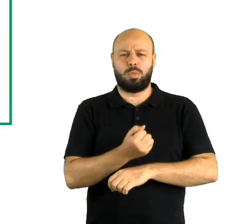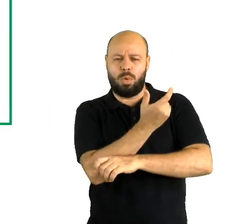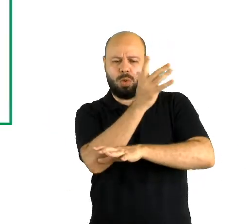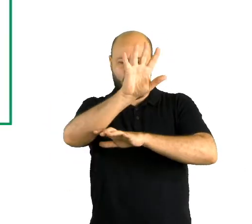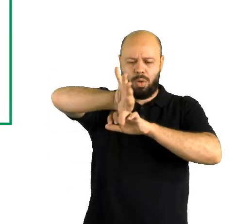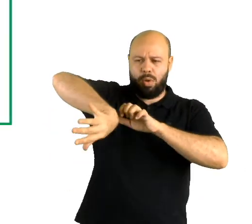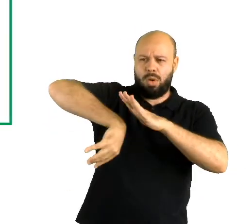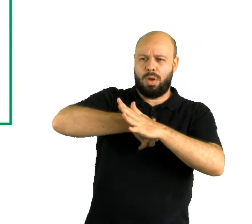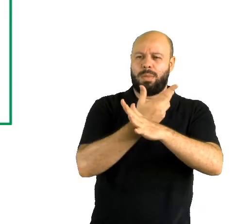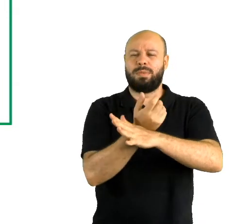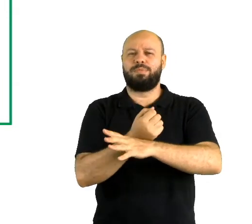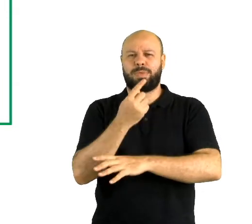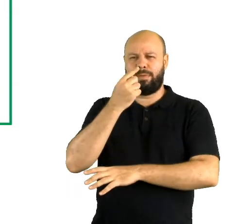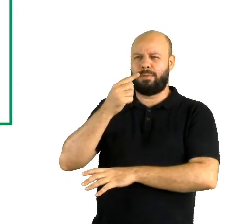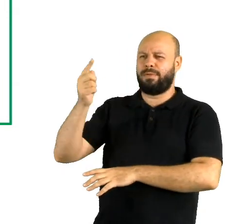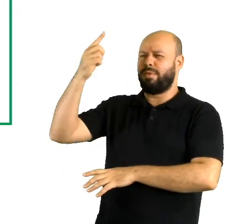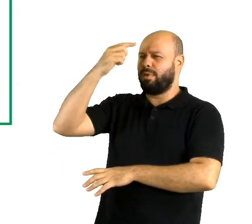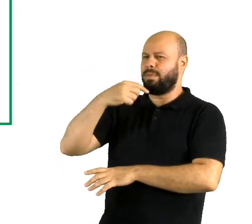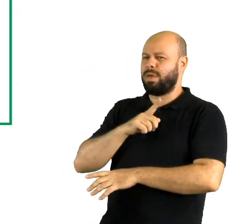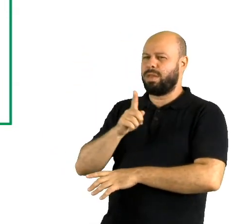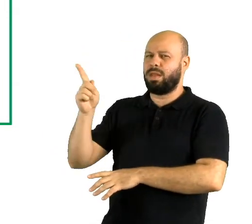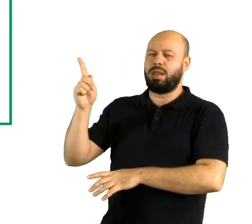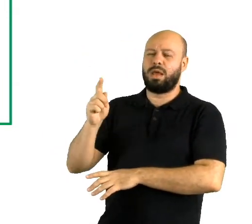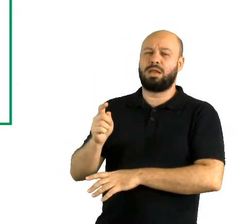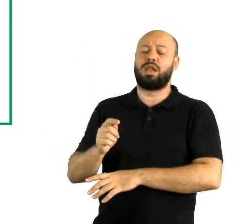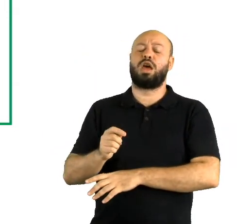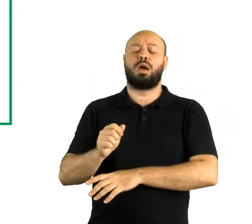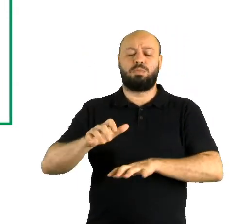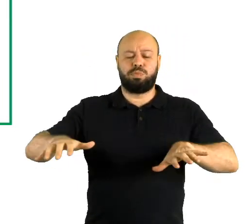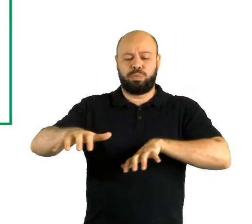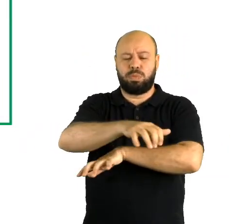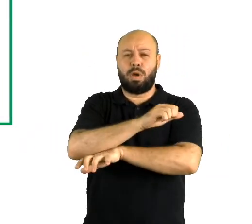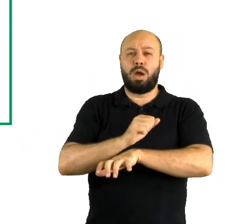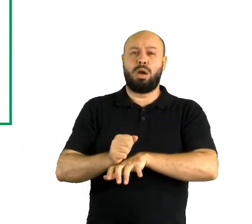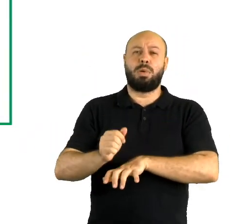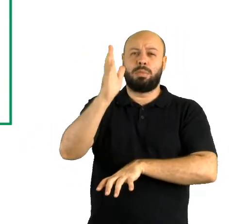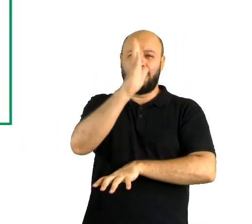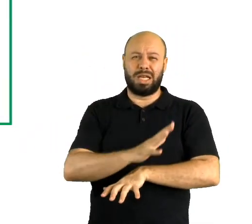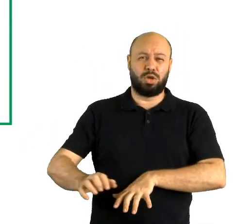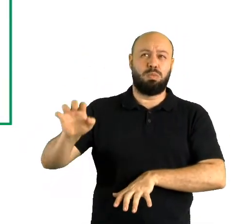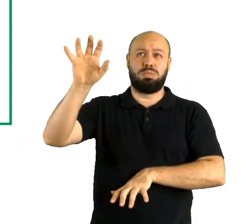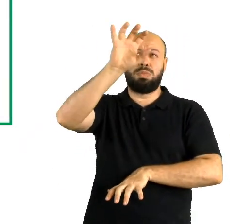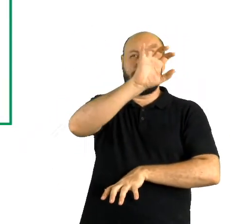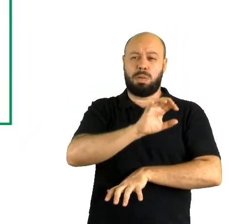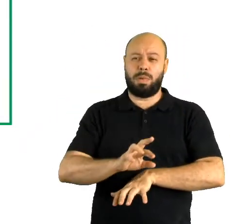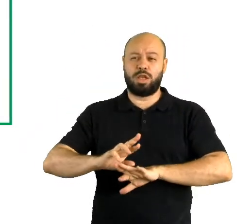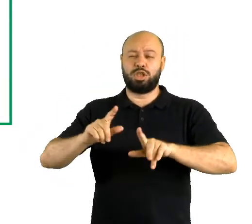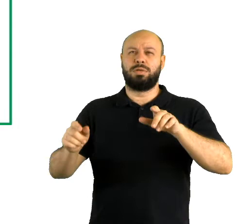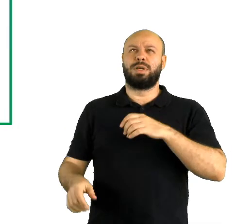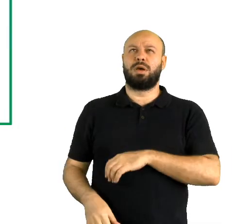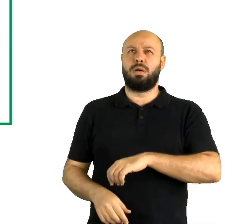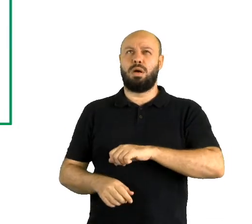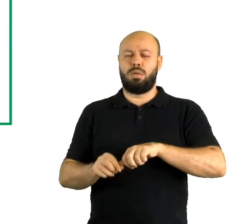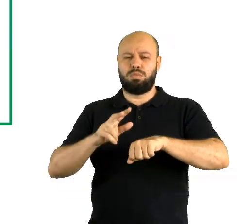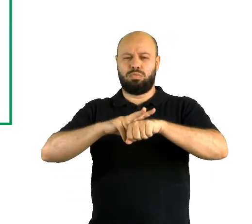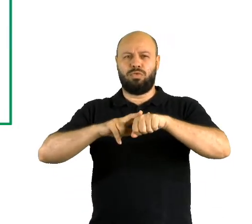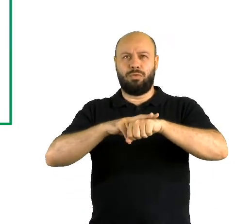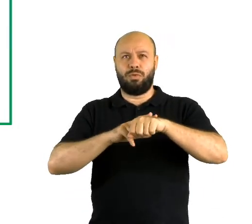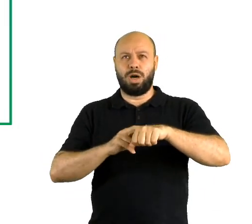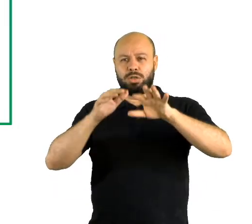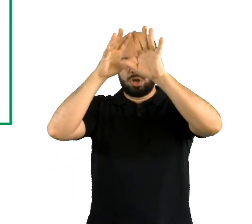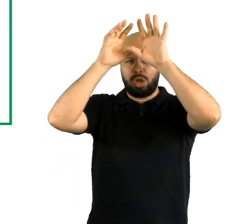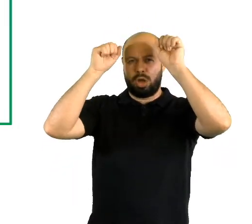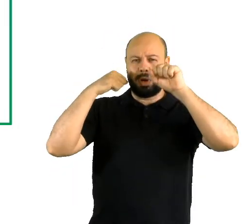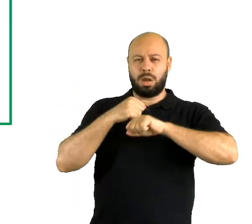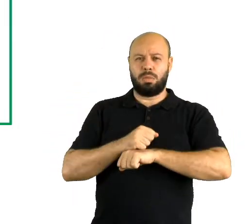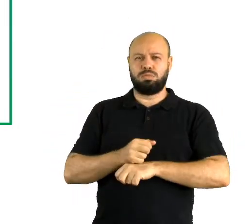que mostra os tipos de bioma do Brasil. Vocês podem perceber que o verde da floresta amazônica sobressai,